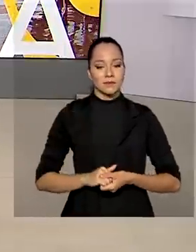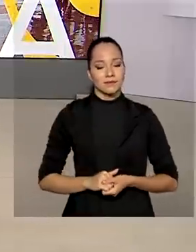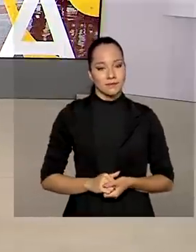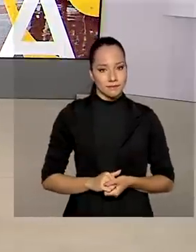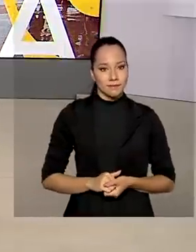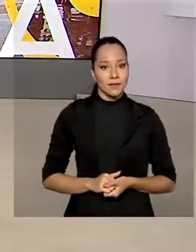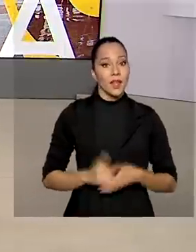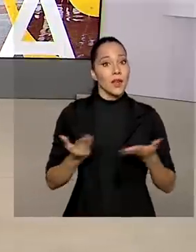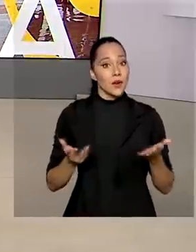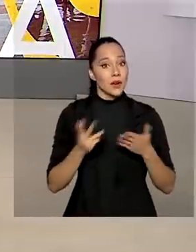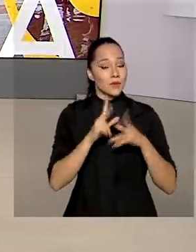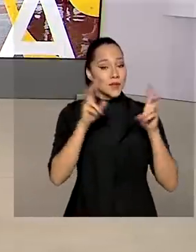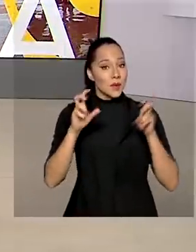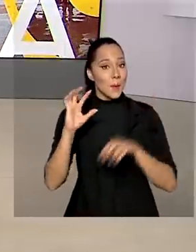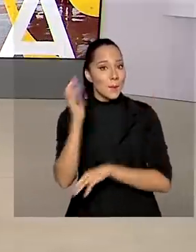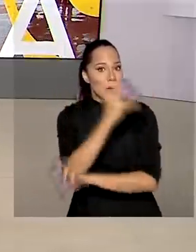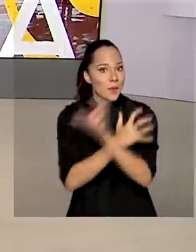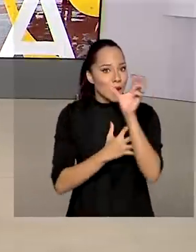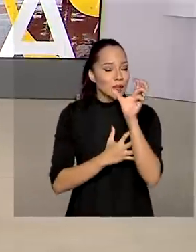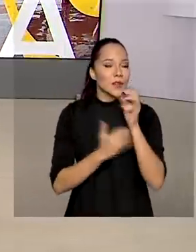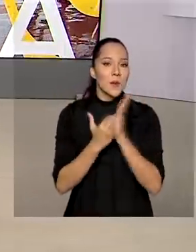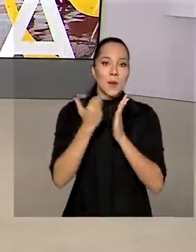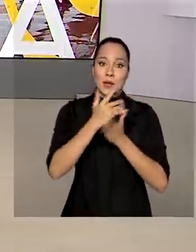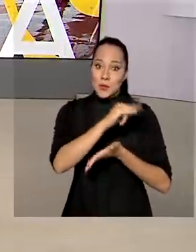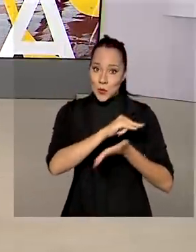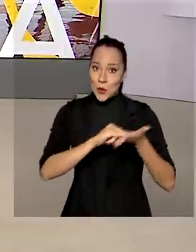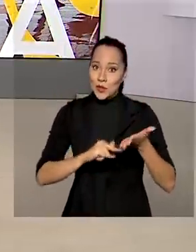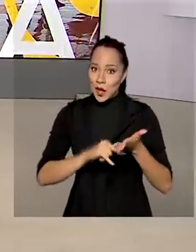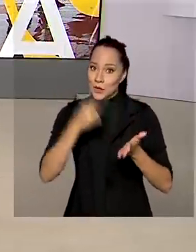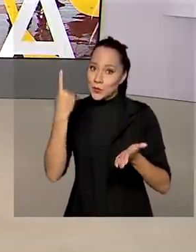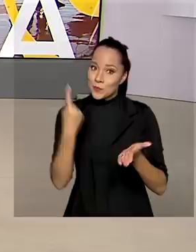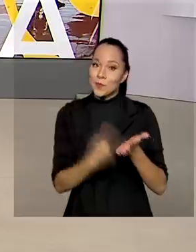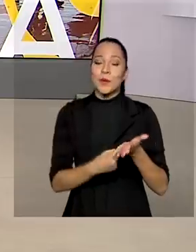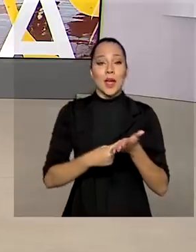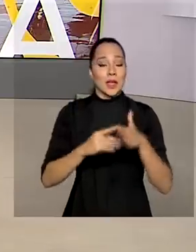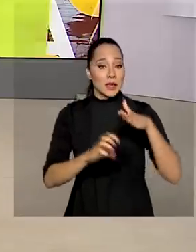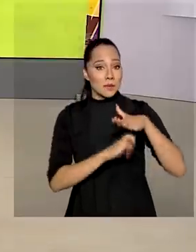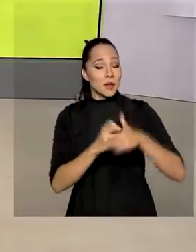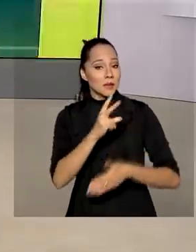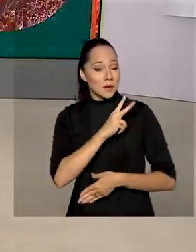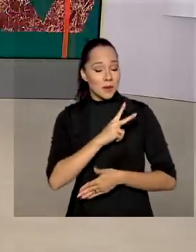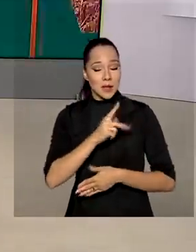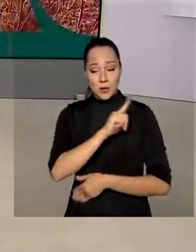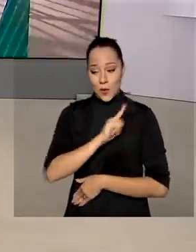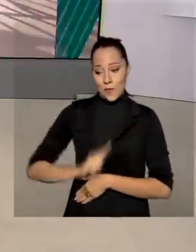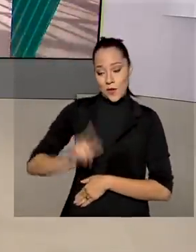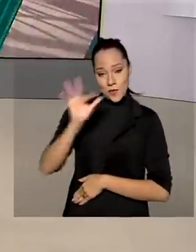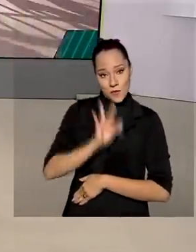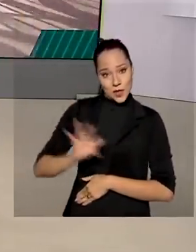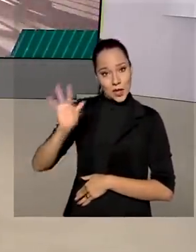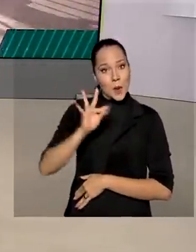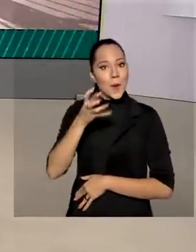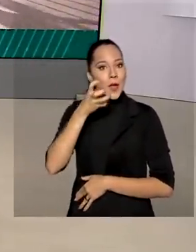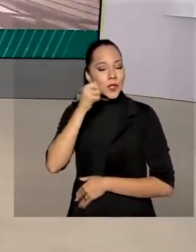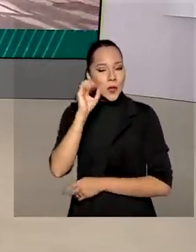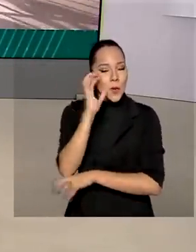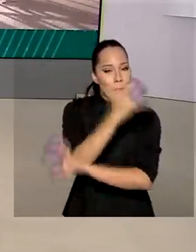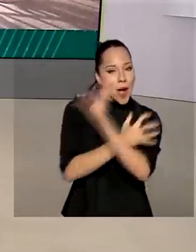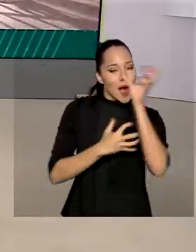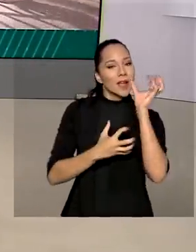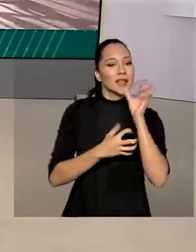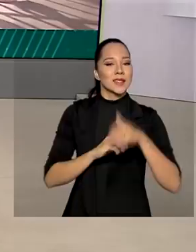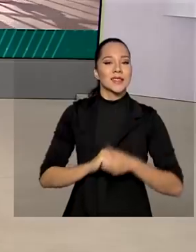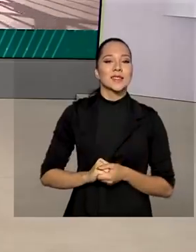e vamos falar de Meio Ambiente mais um contrato foi fechado em interesse ativo a privada e o Governo Federal para adoção de um